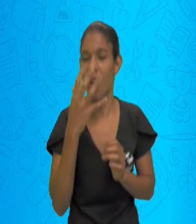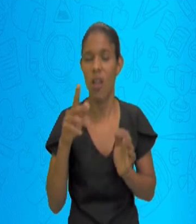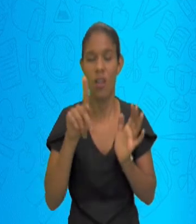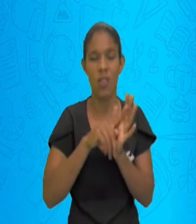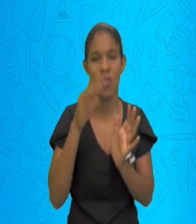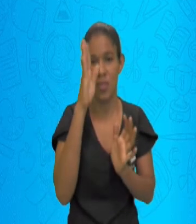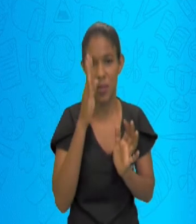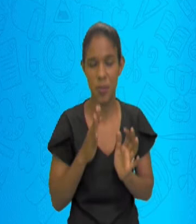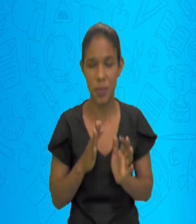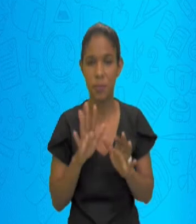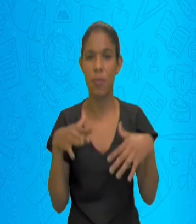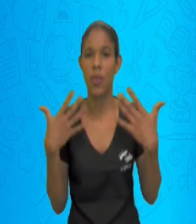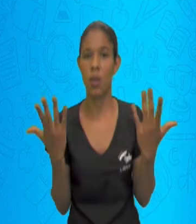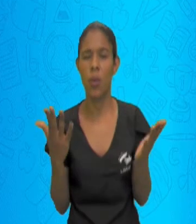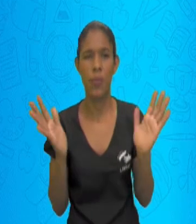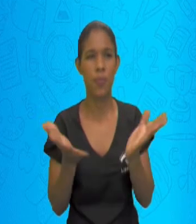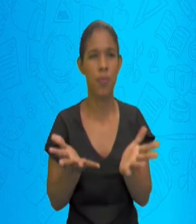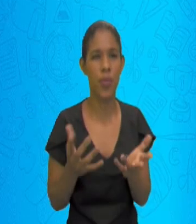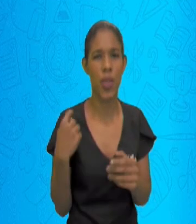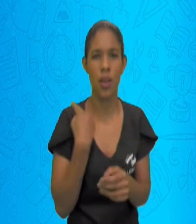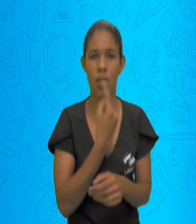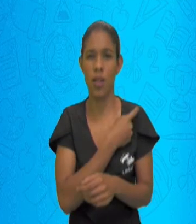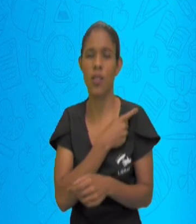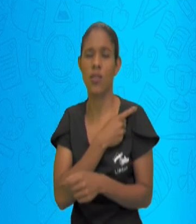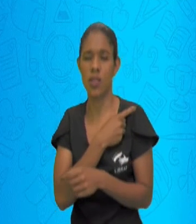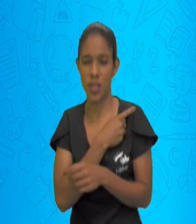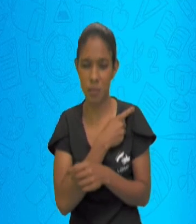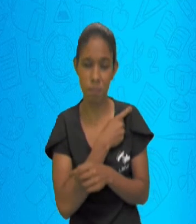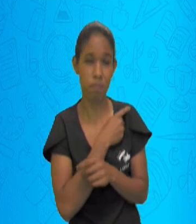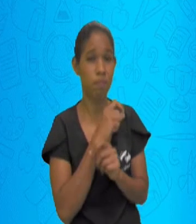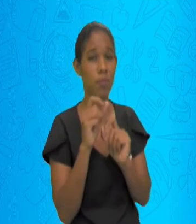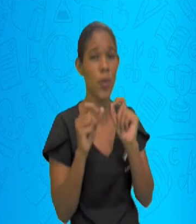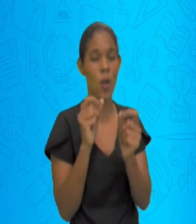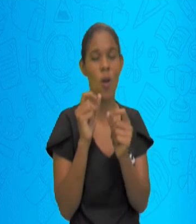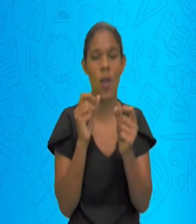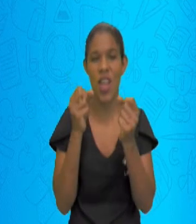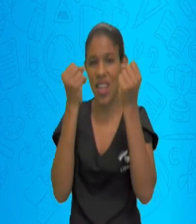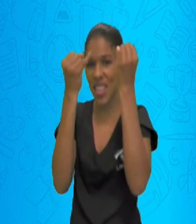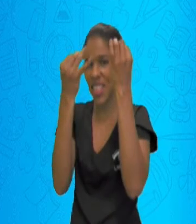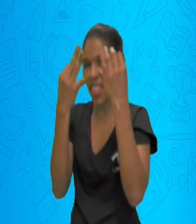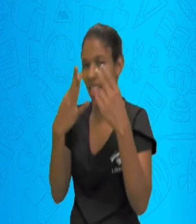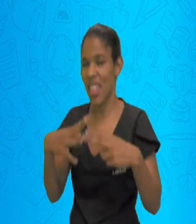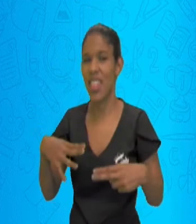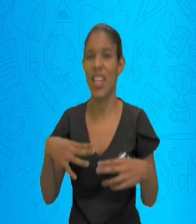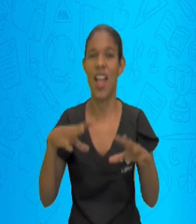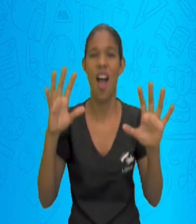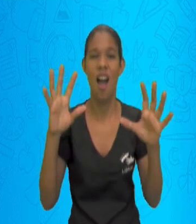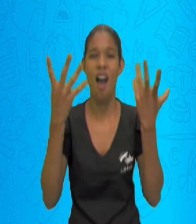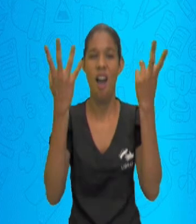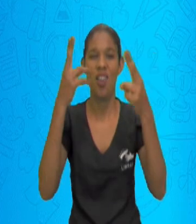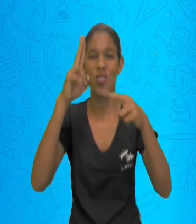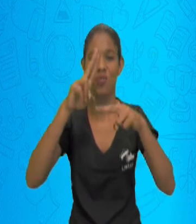Agora nós vamos falar um pouco da festa junina. Oh, que saudade, que vontade! Esse ano